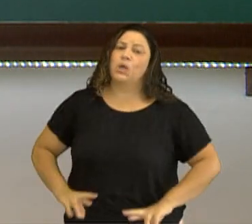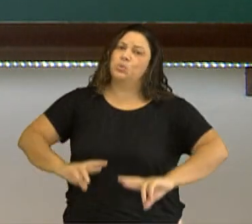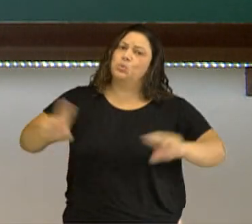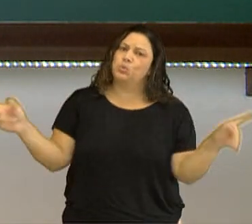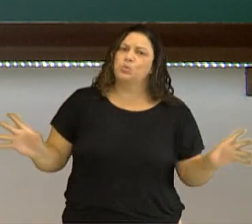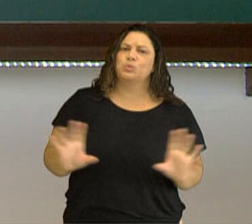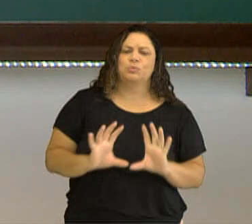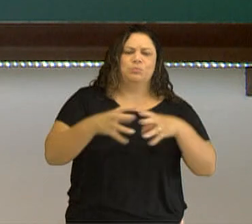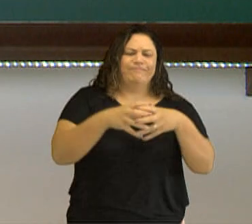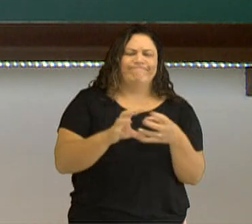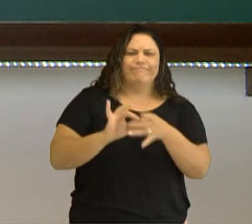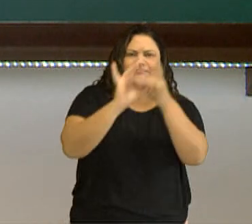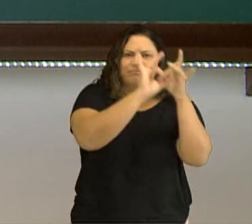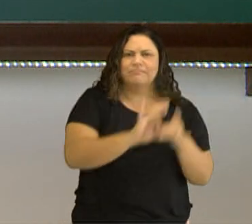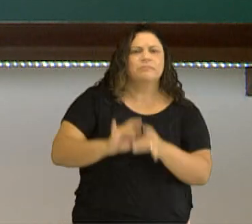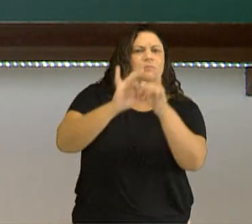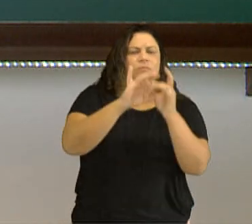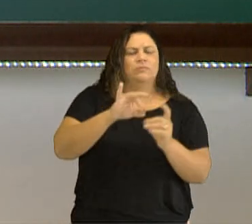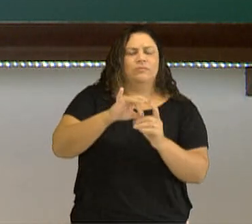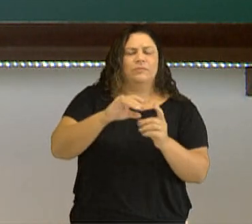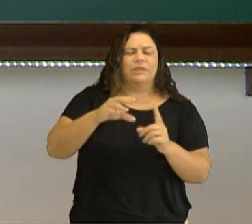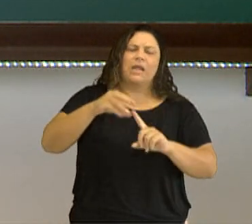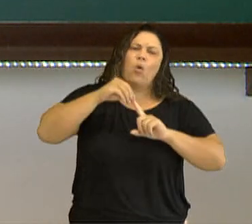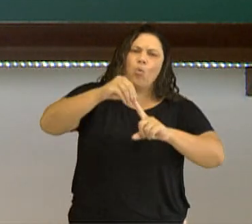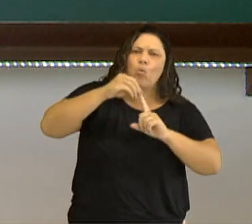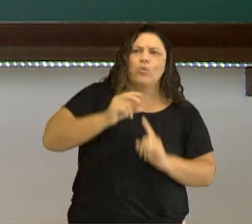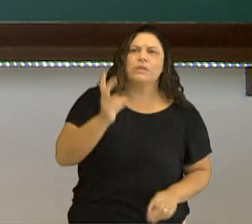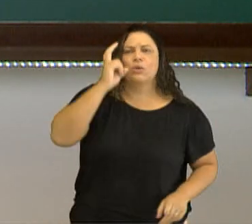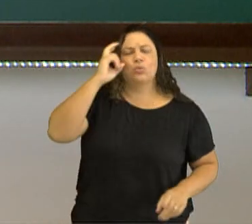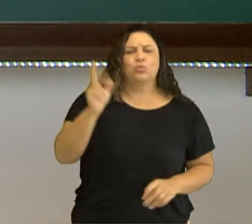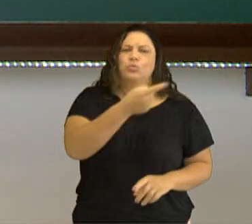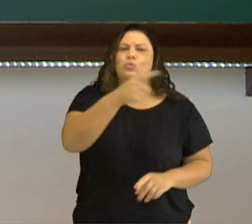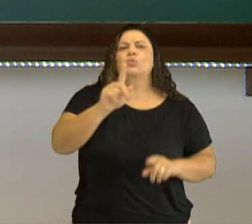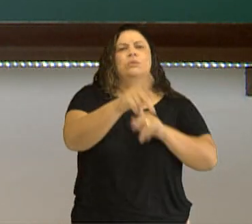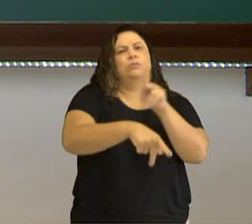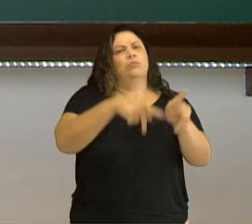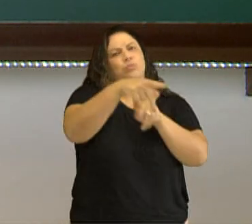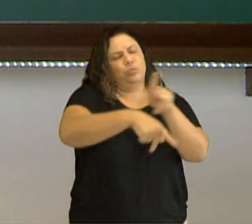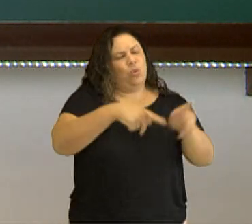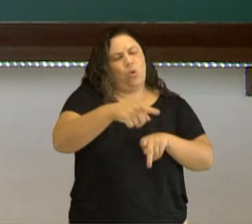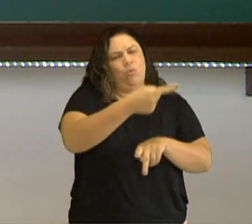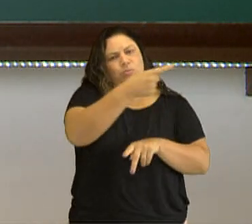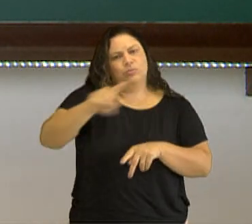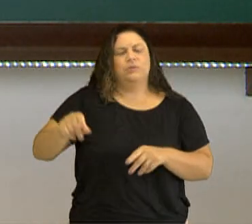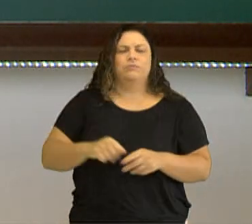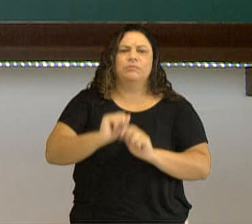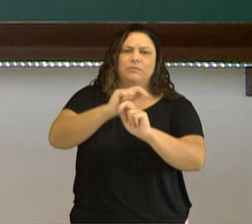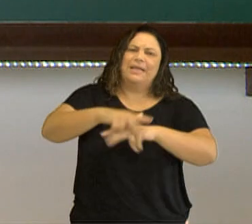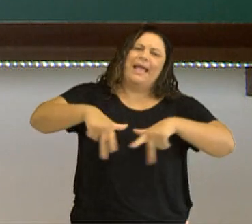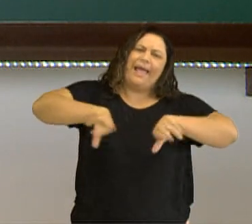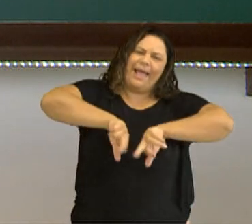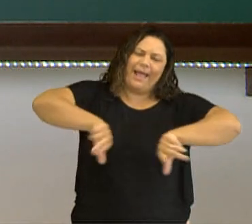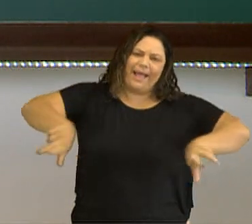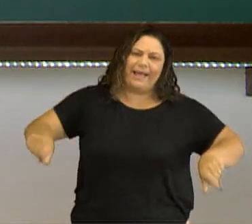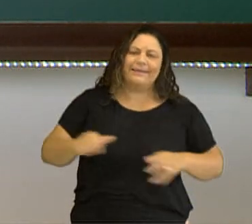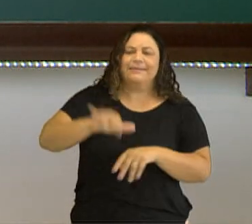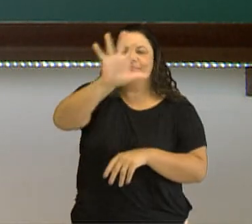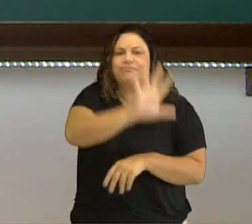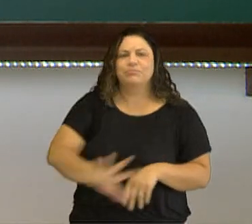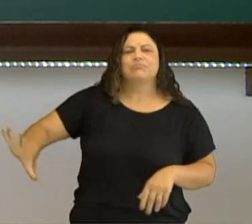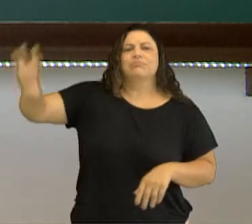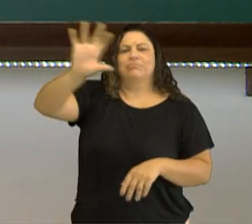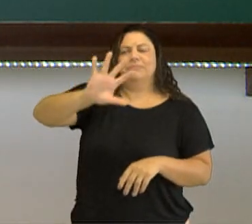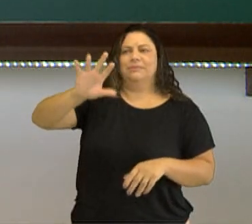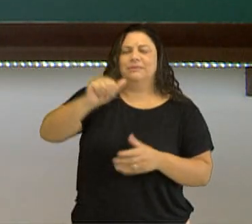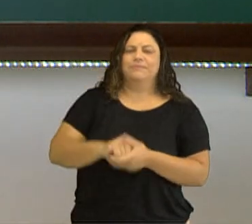de cultura, uma unidade de organização dentre esses povos que ocupavam vastas regiões, desde a América do Norte até aqui